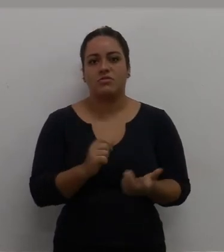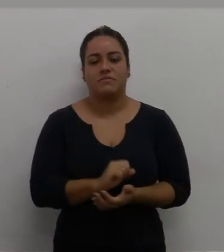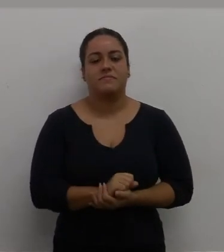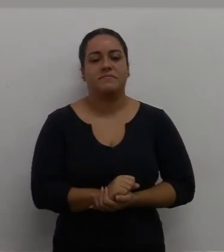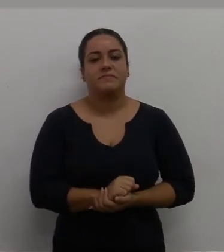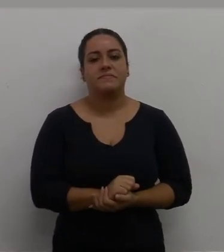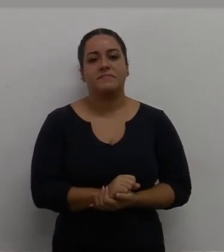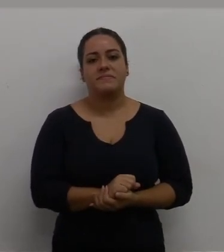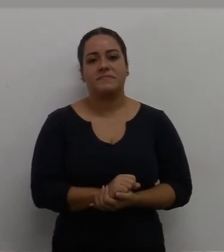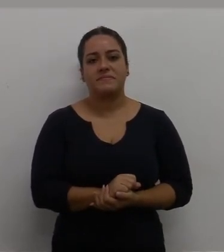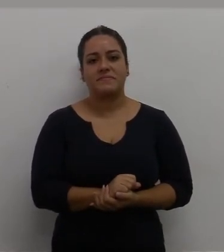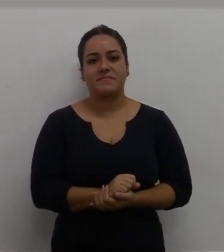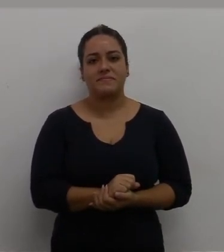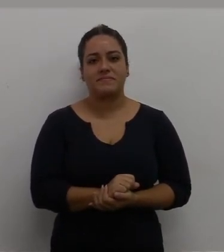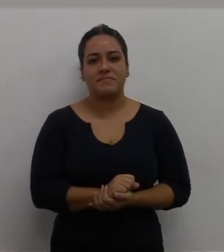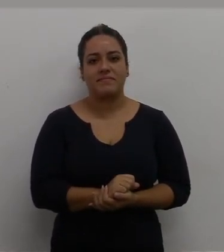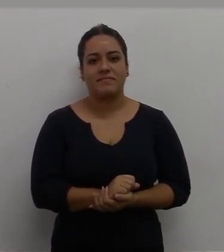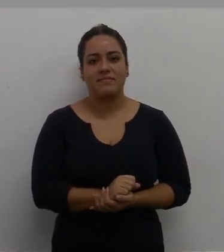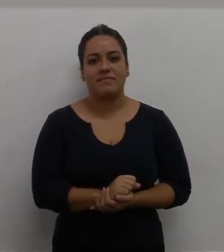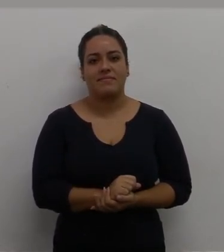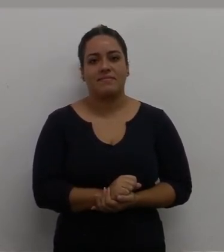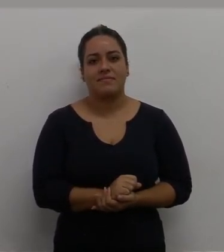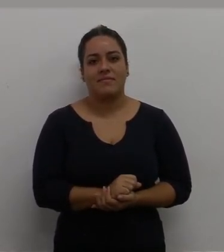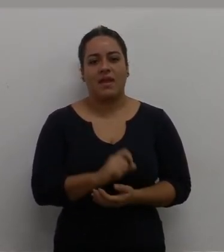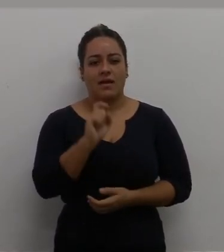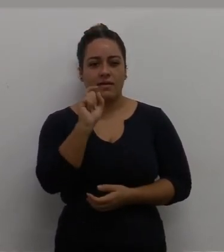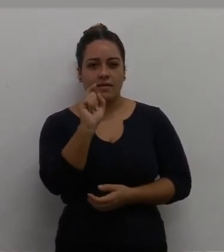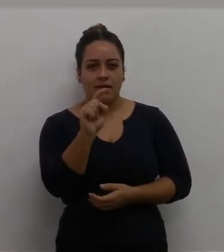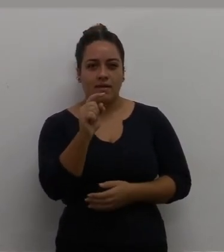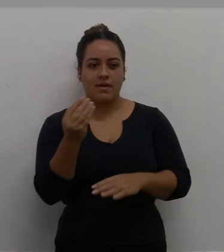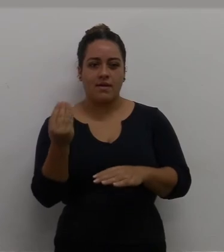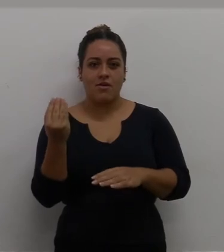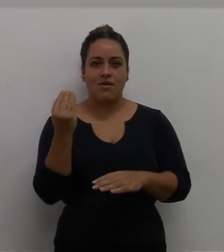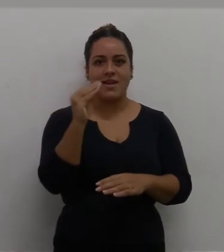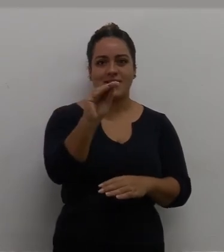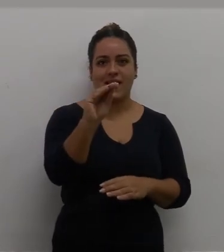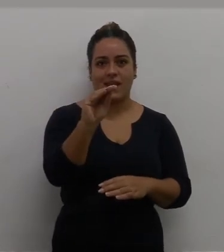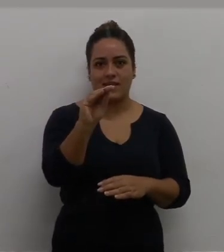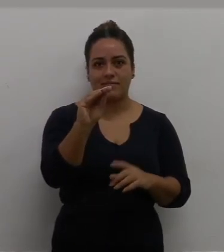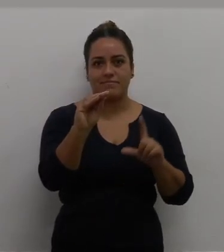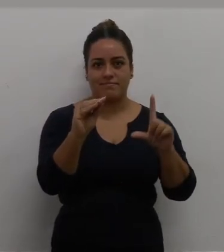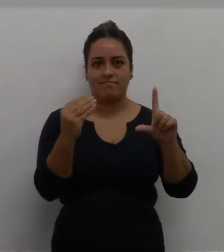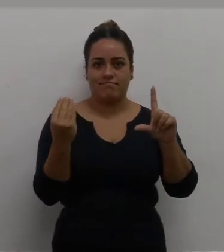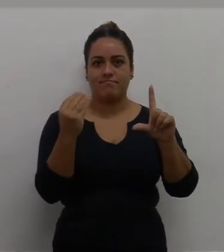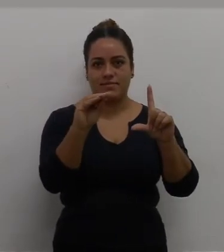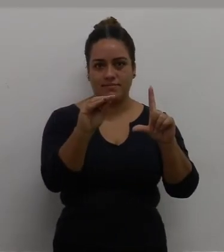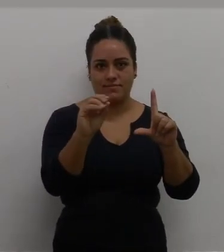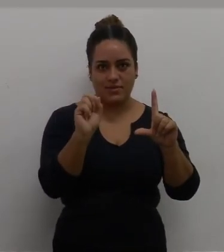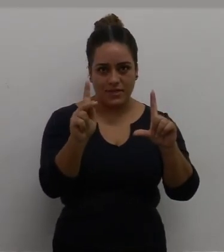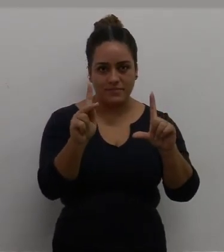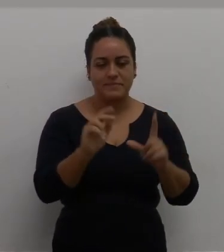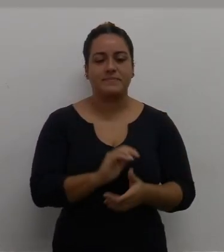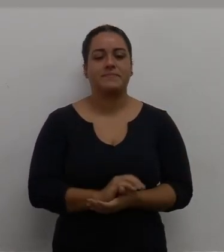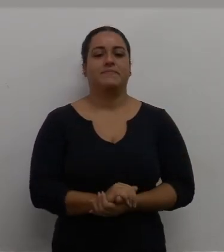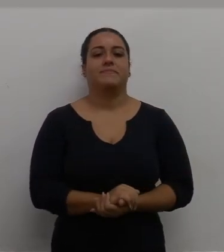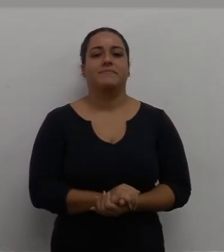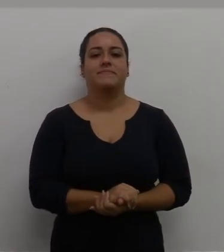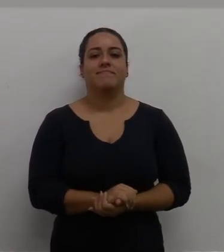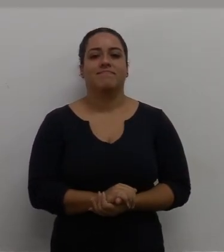gráfico. Ok? É assim então. Vou clicar em inserir. Tá